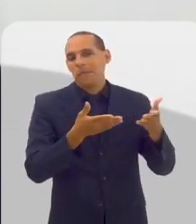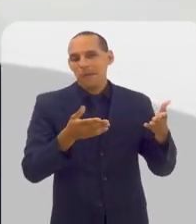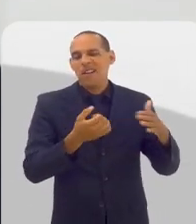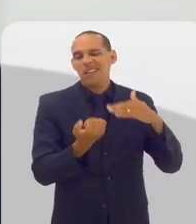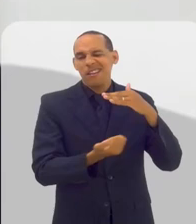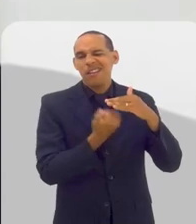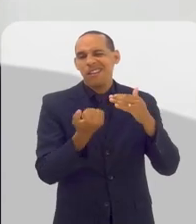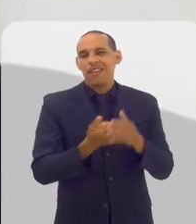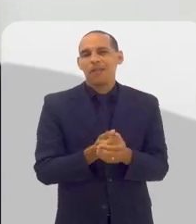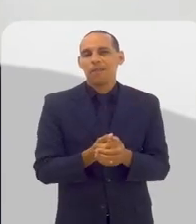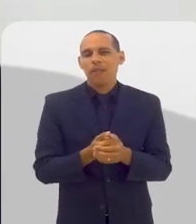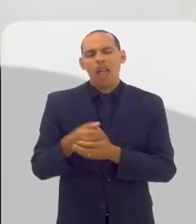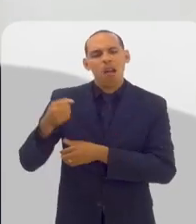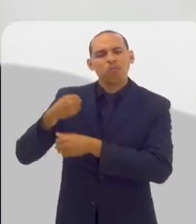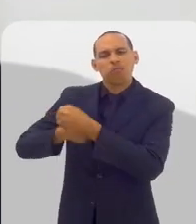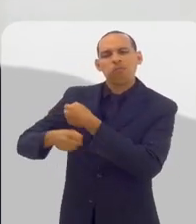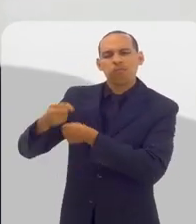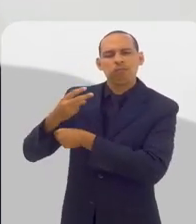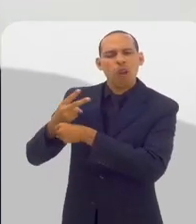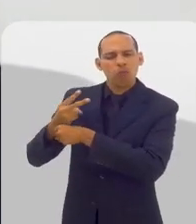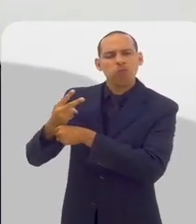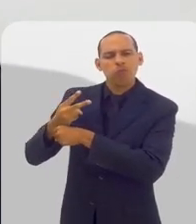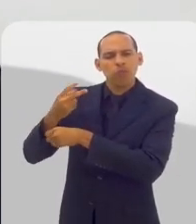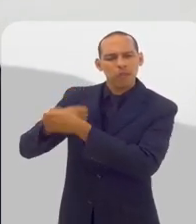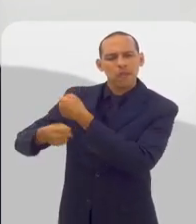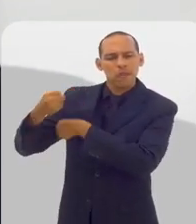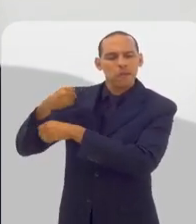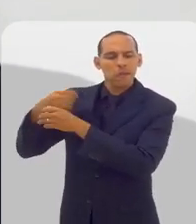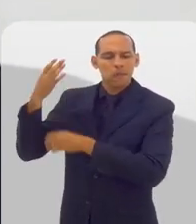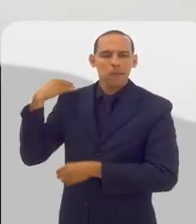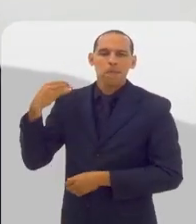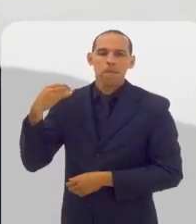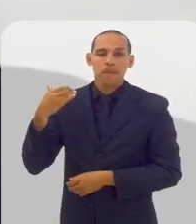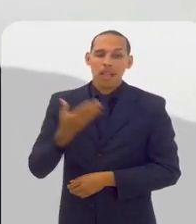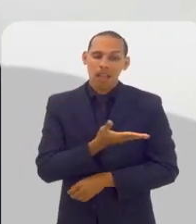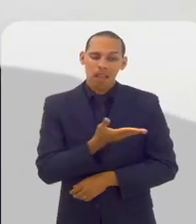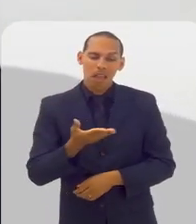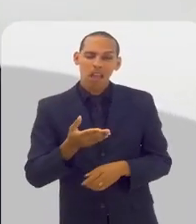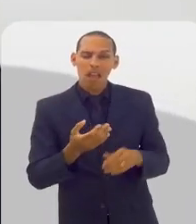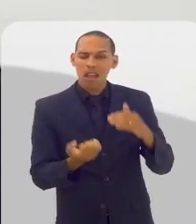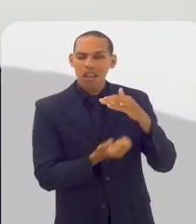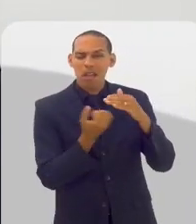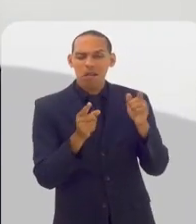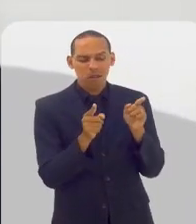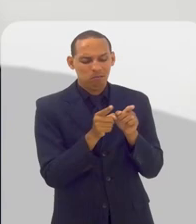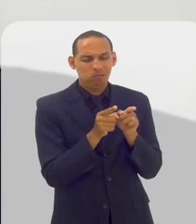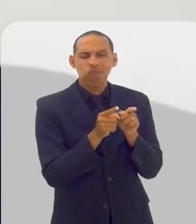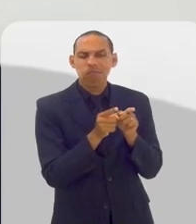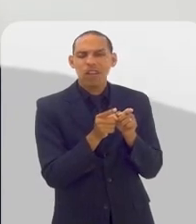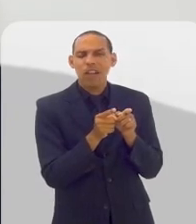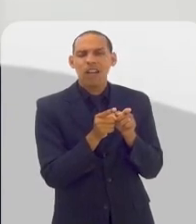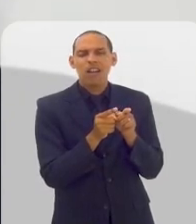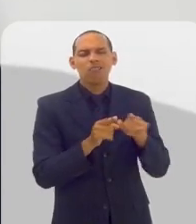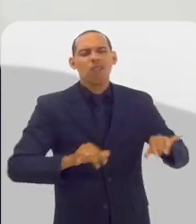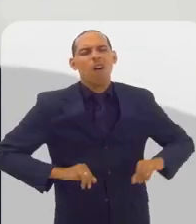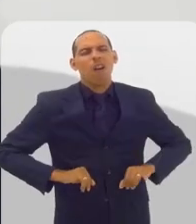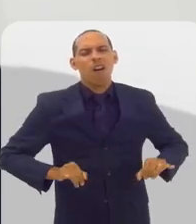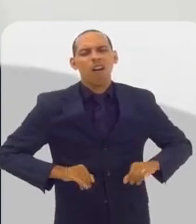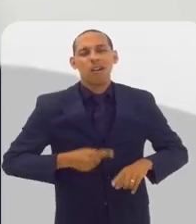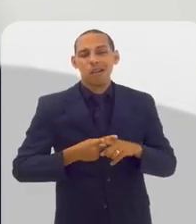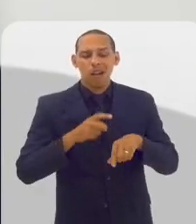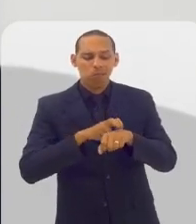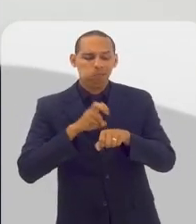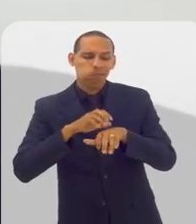né nos anos passados quer dizer os dois últimos anos essas micro Pequenas Empresas sofreram muito